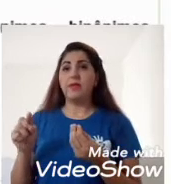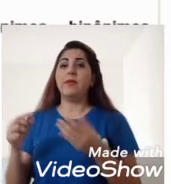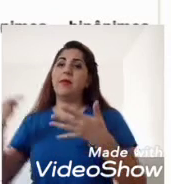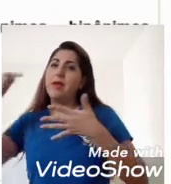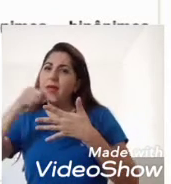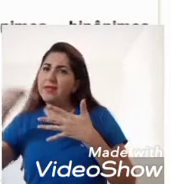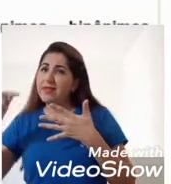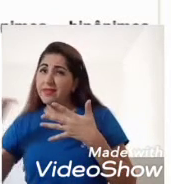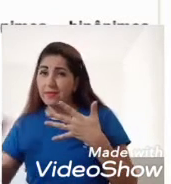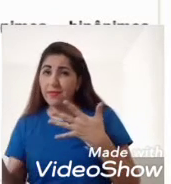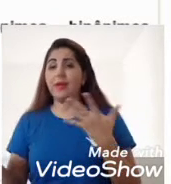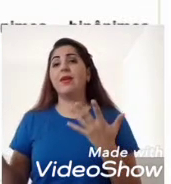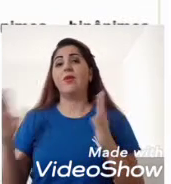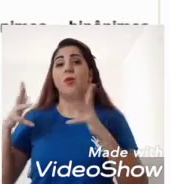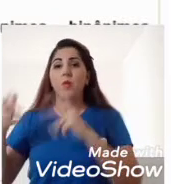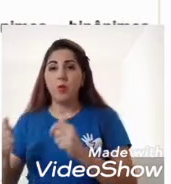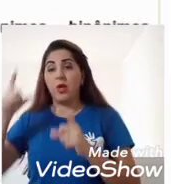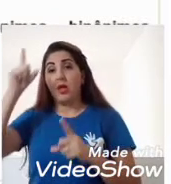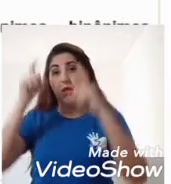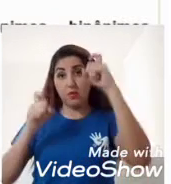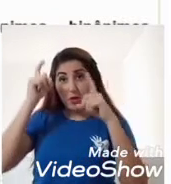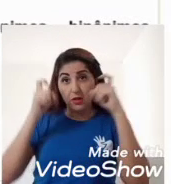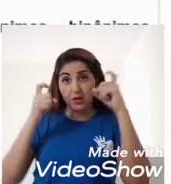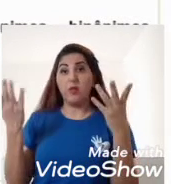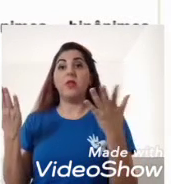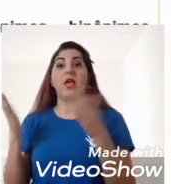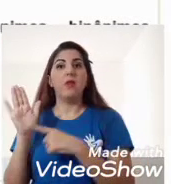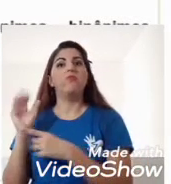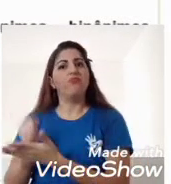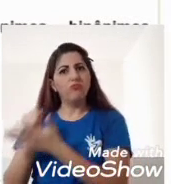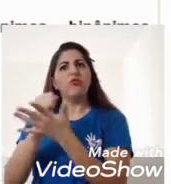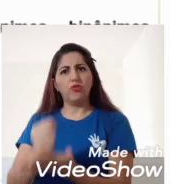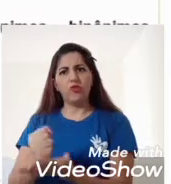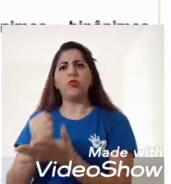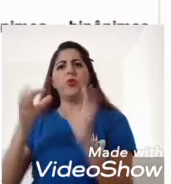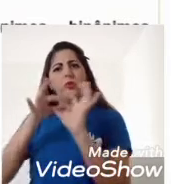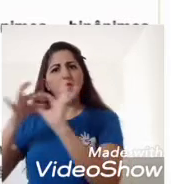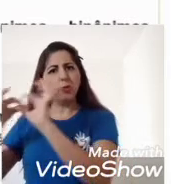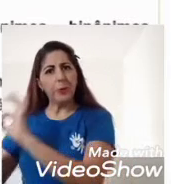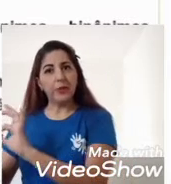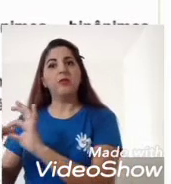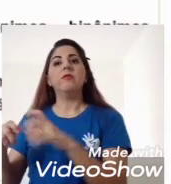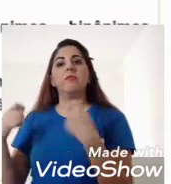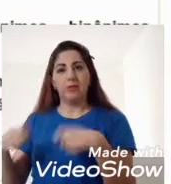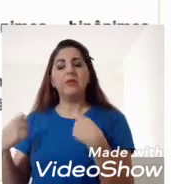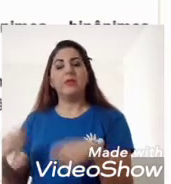Esse aspecto, tudo isso, são expressões que são cartas na manga, muito, muito boas de serem usadas.